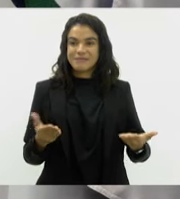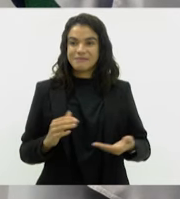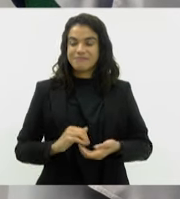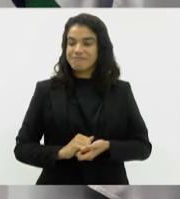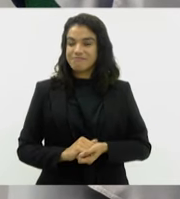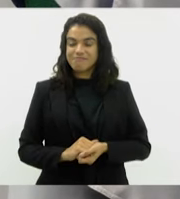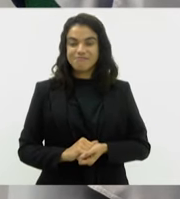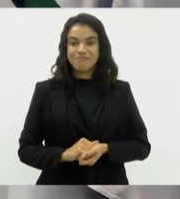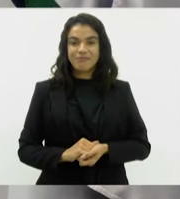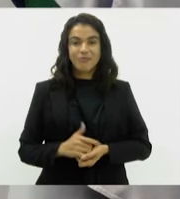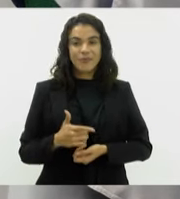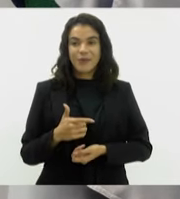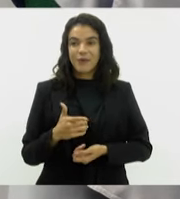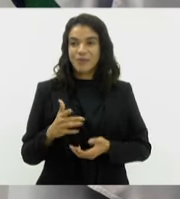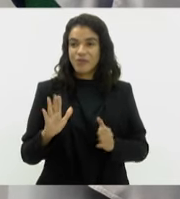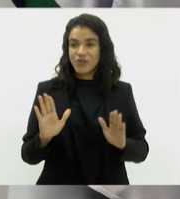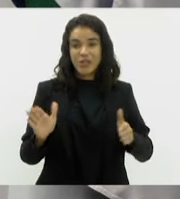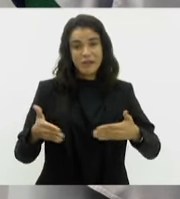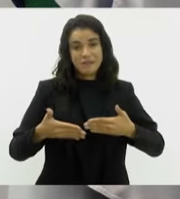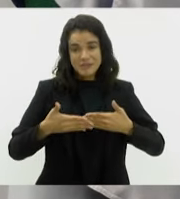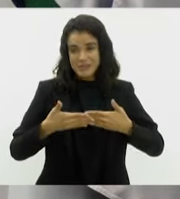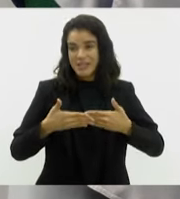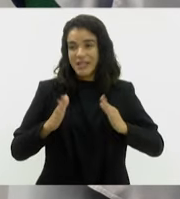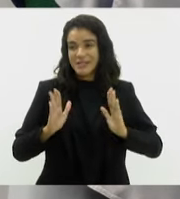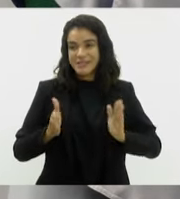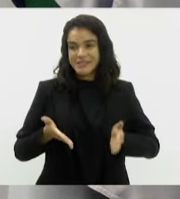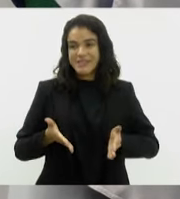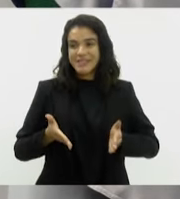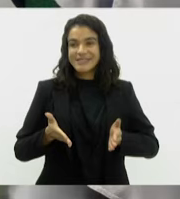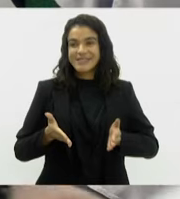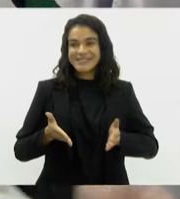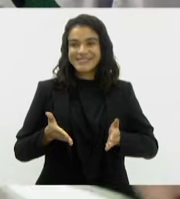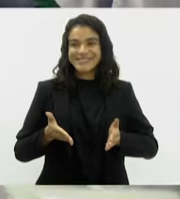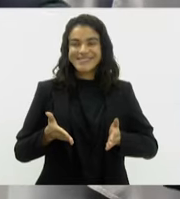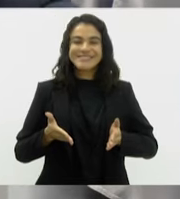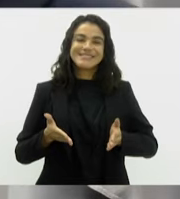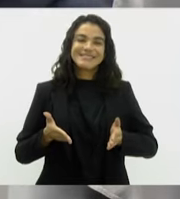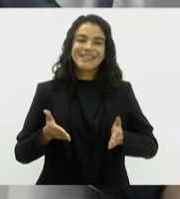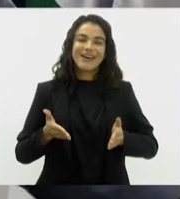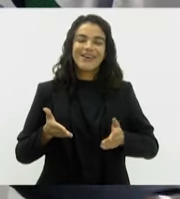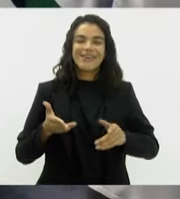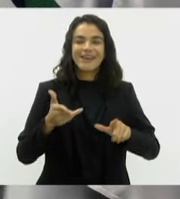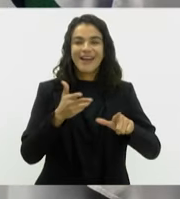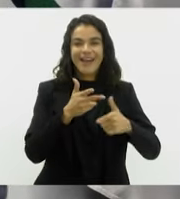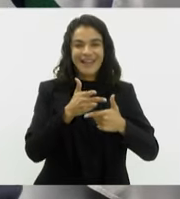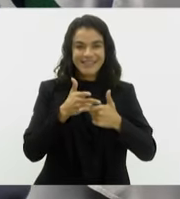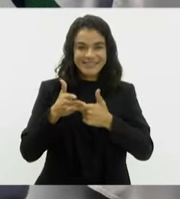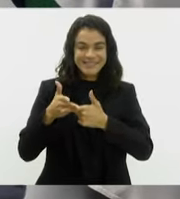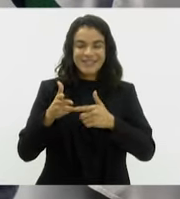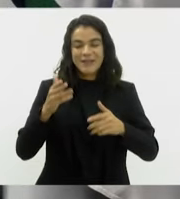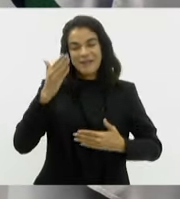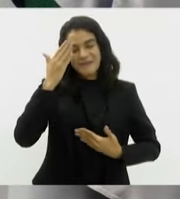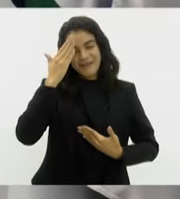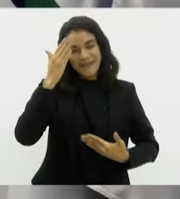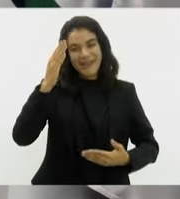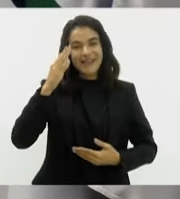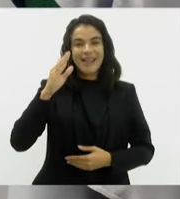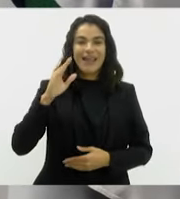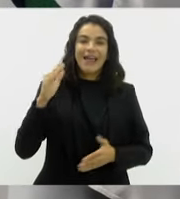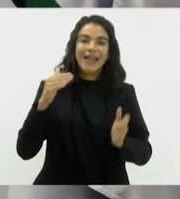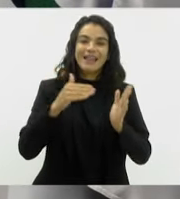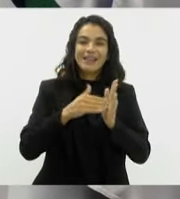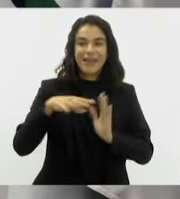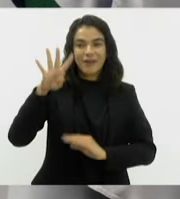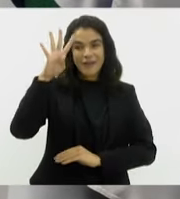Bom, havendo quem queira fazer uso da palavra, já estava encerrada a sessão, agora está encerrada a transmissão. Muito obrigado a todos, fiquem com Deus. Até a próxima